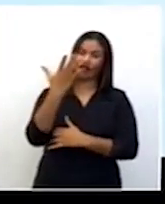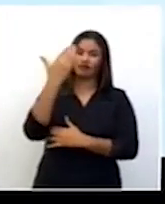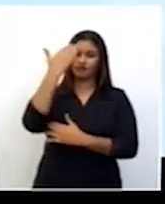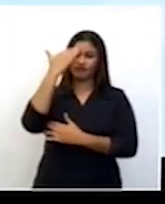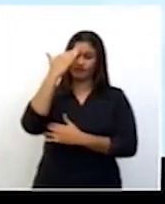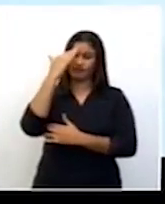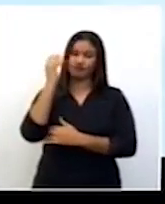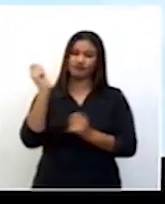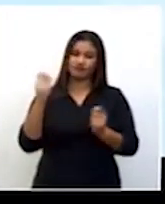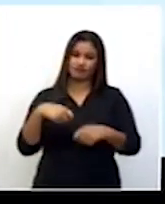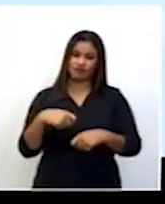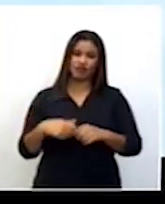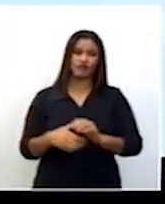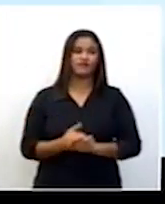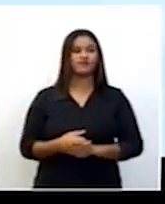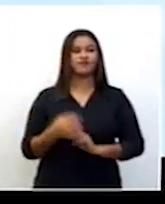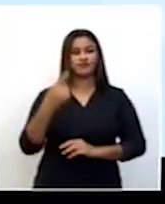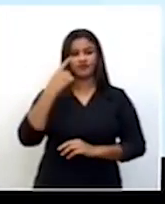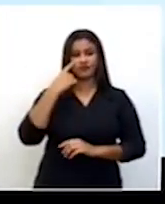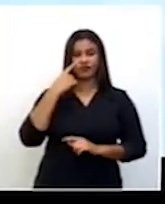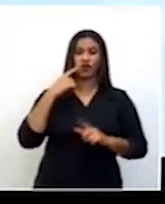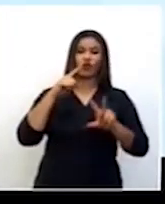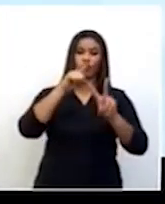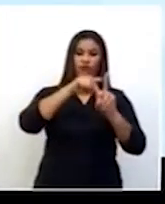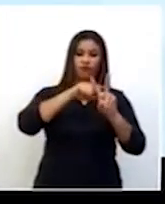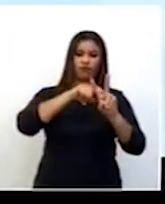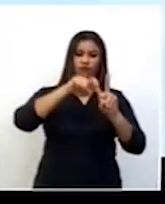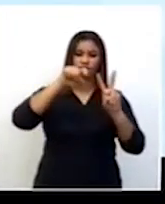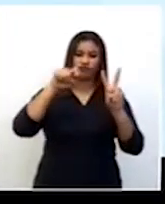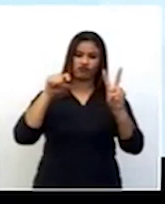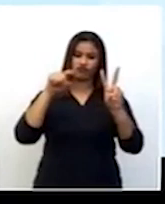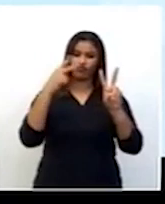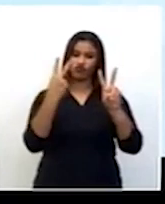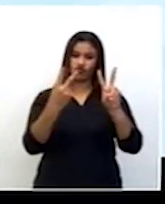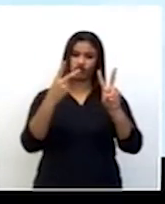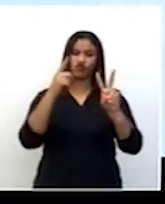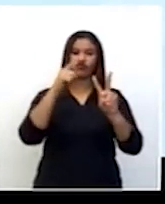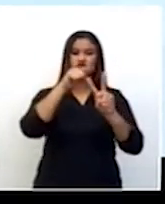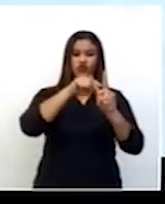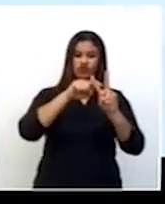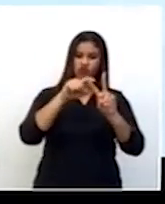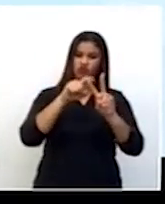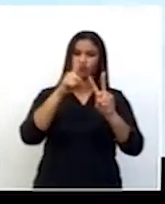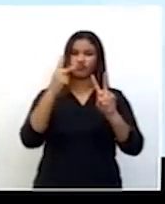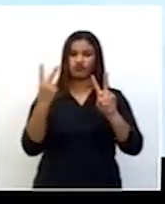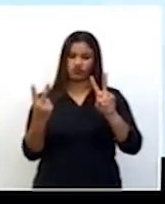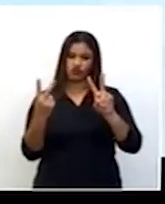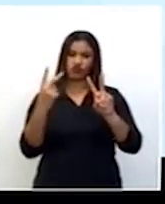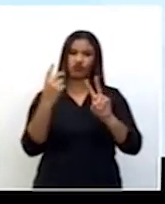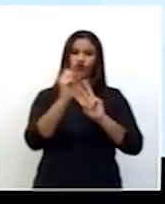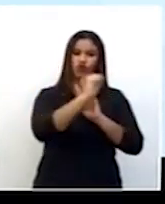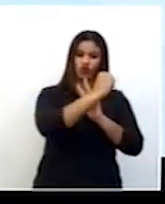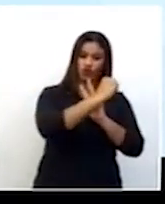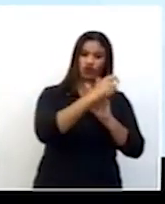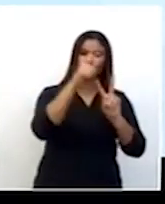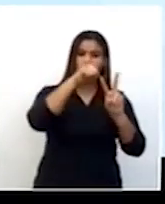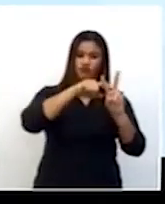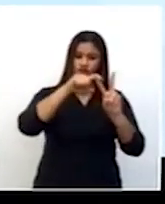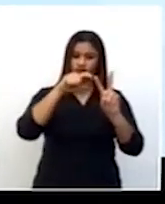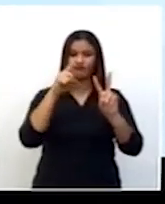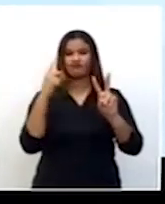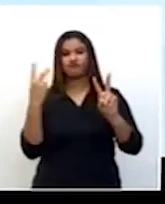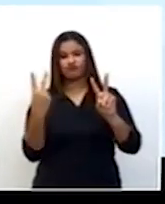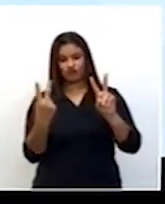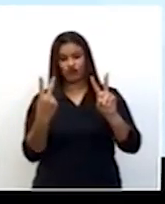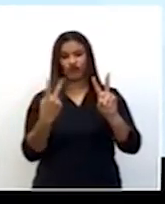talvez. E eu encontrava ali, ó. Então tinha raiz de 2, 2 raiz de 2, 4 raiz de 2, 8 raiz de 2.